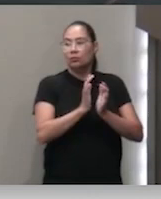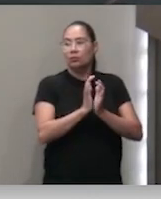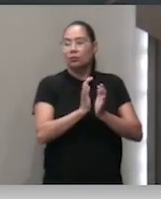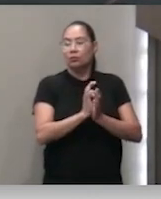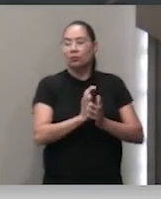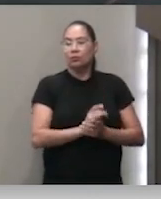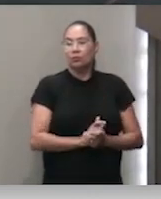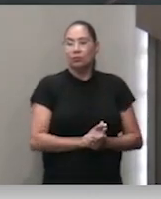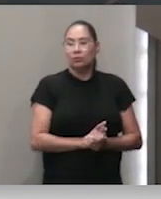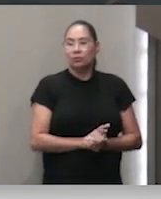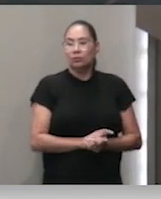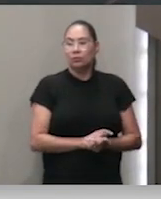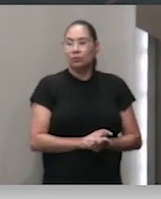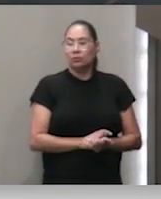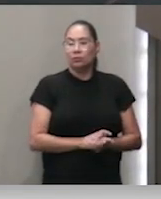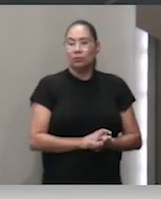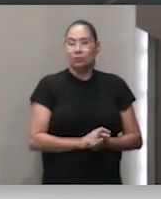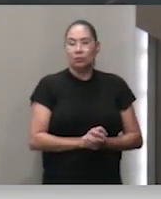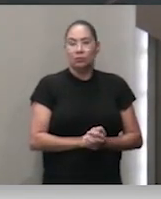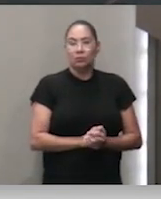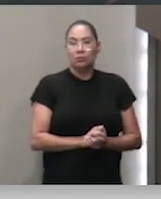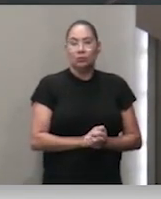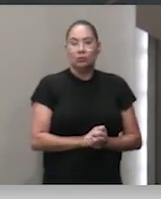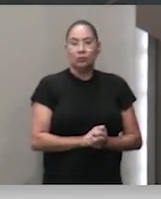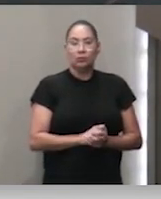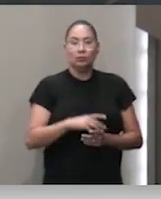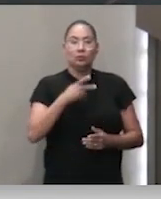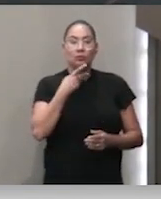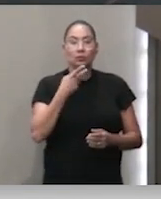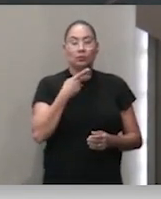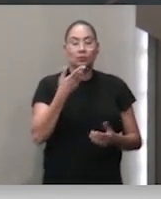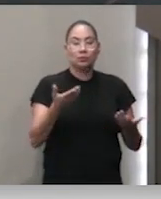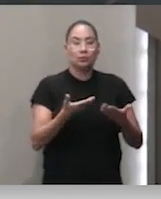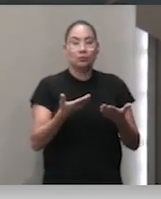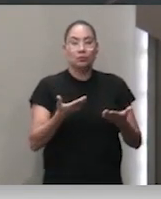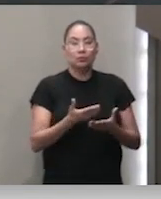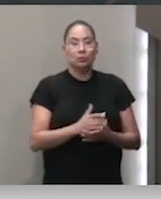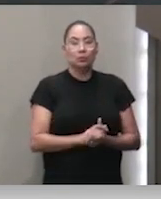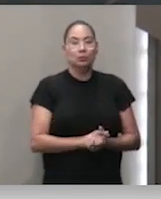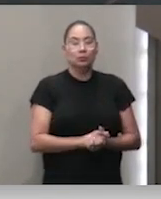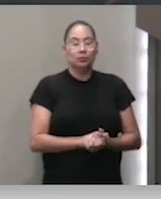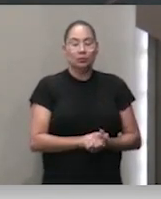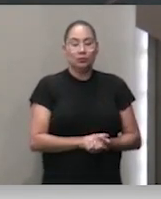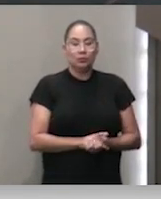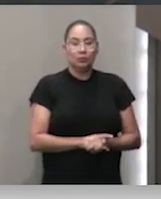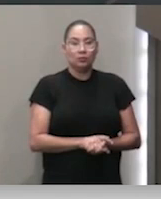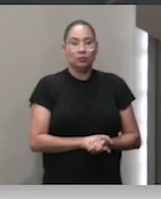junto, a casa é sua. Chequinho, com a palavra, meu nobre campeão da bocha.